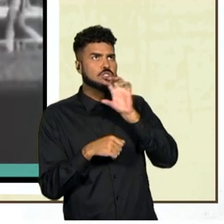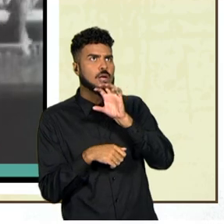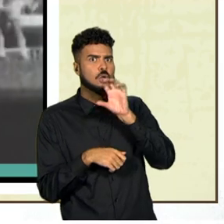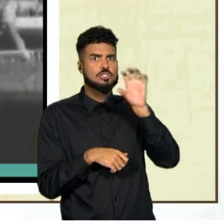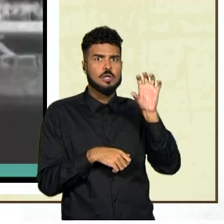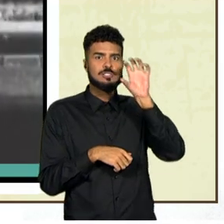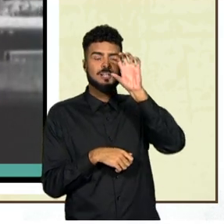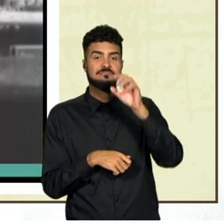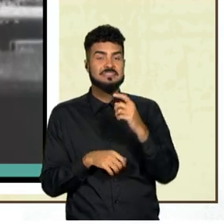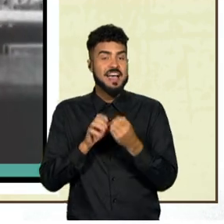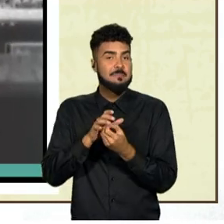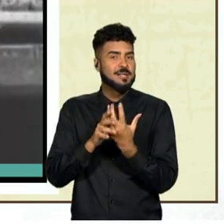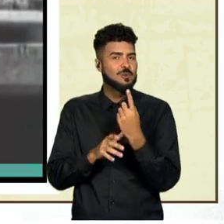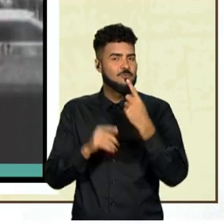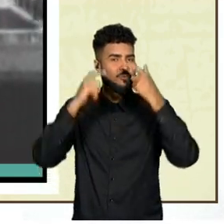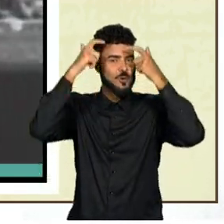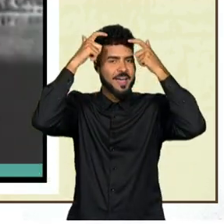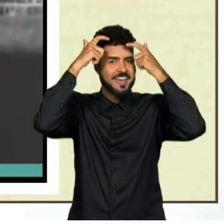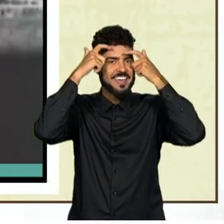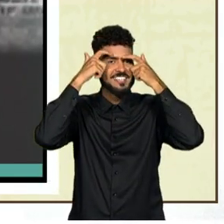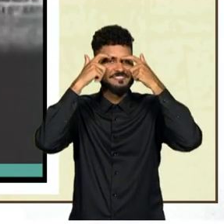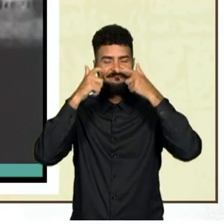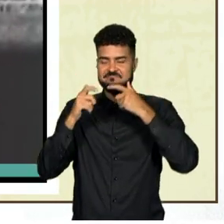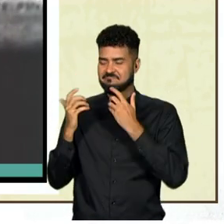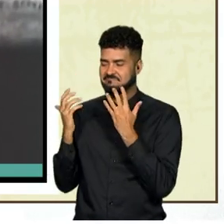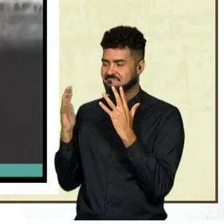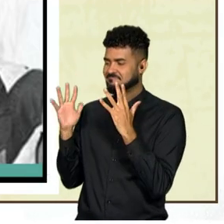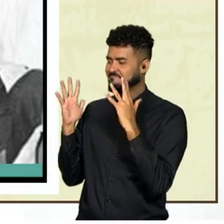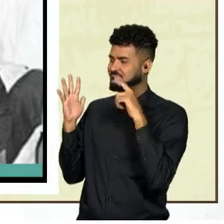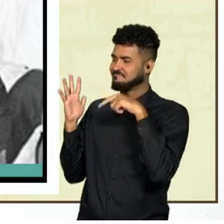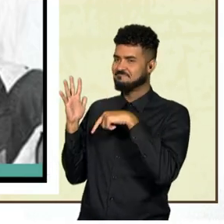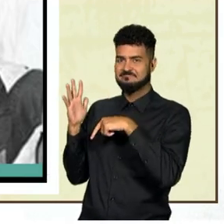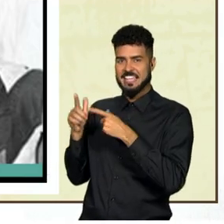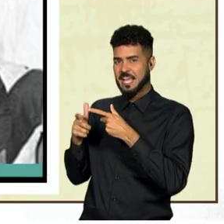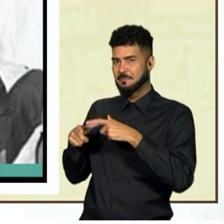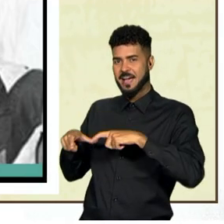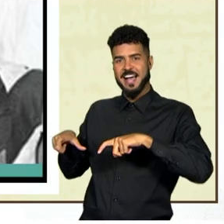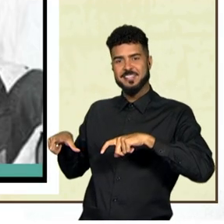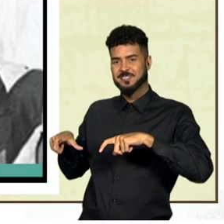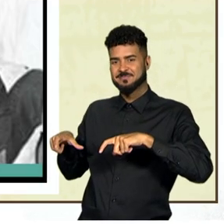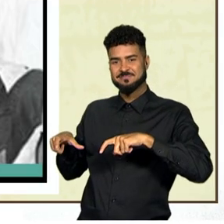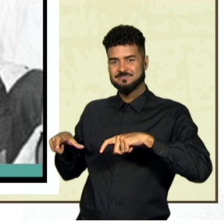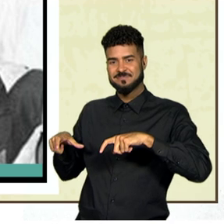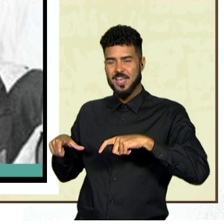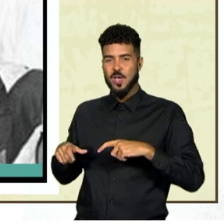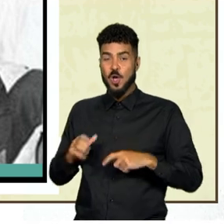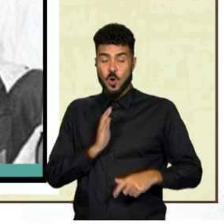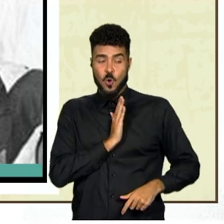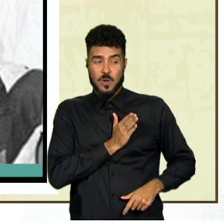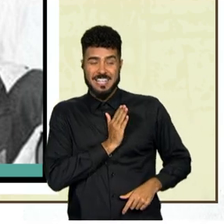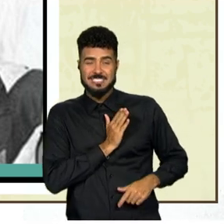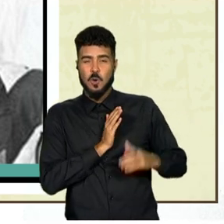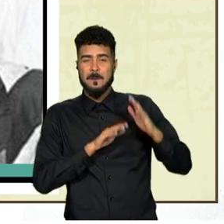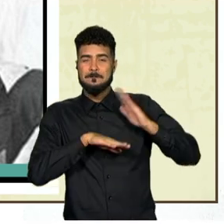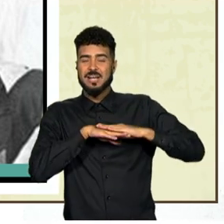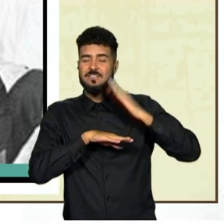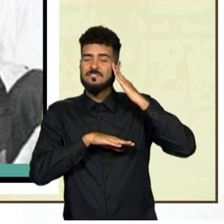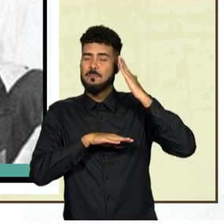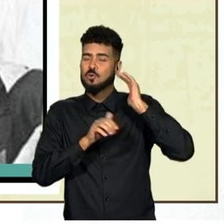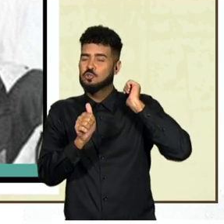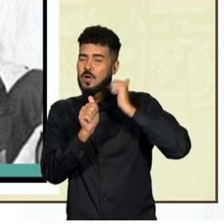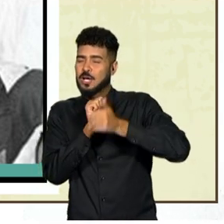rei surge para coroar os gramados do país. E o coração do maior jogador de todos os